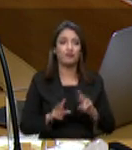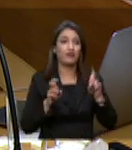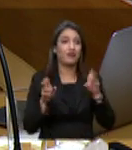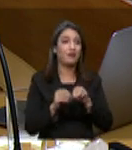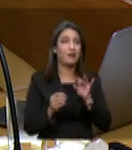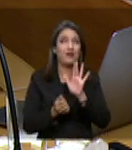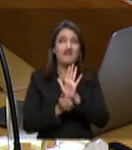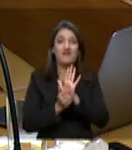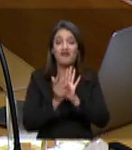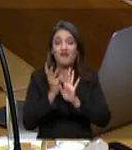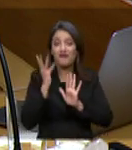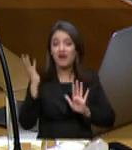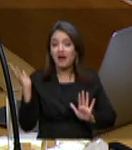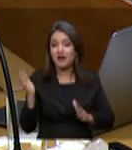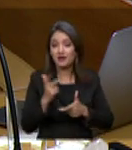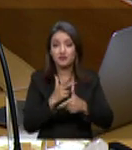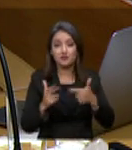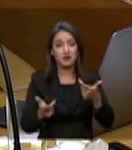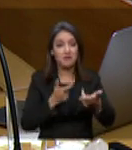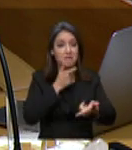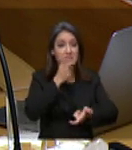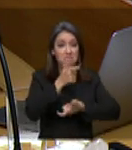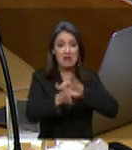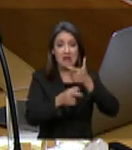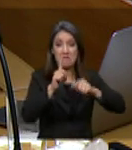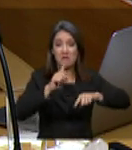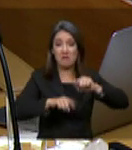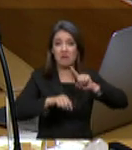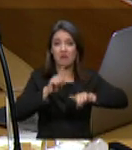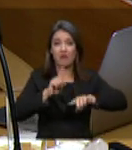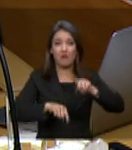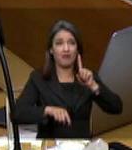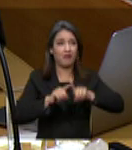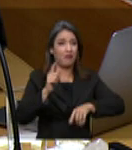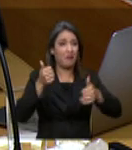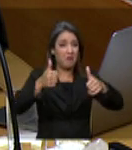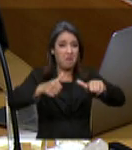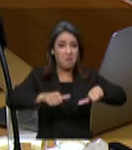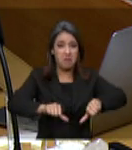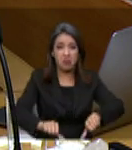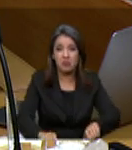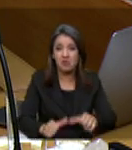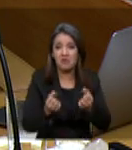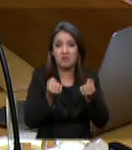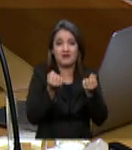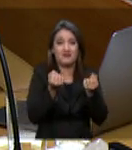imensa quantidade de ofensas chulas grosseiras